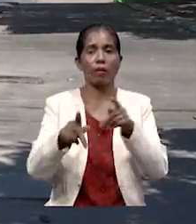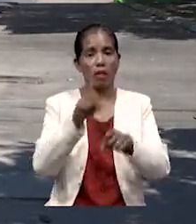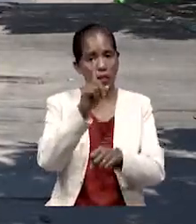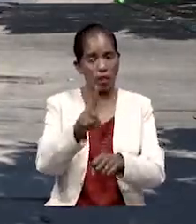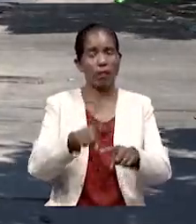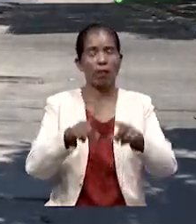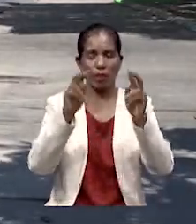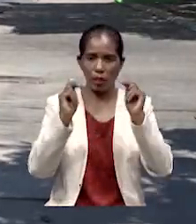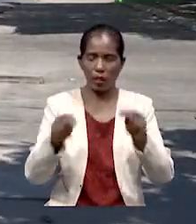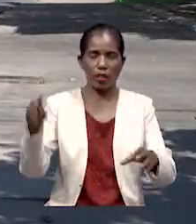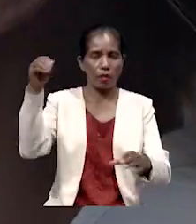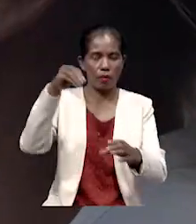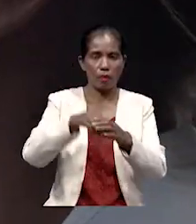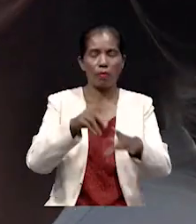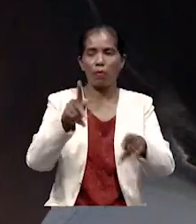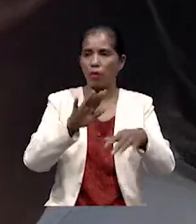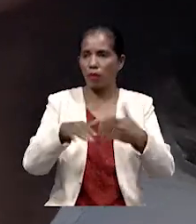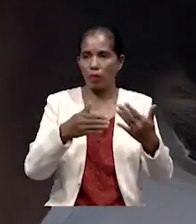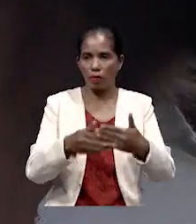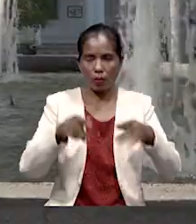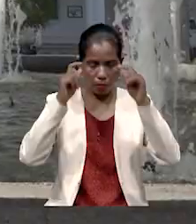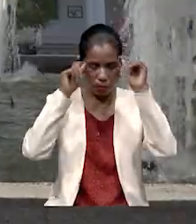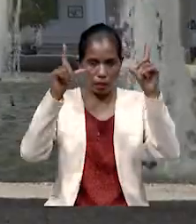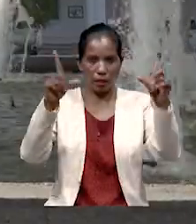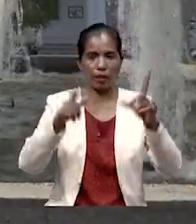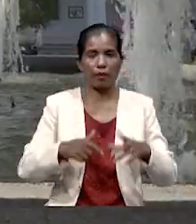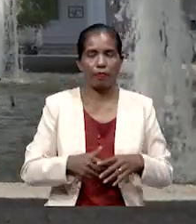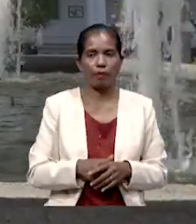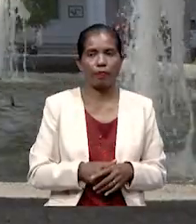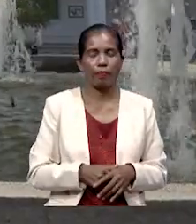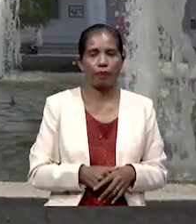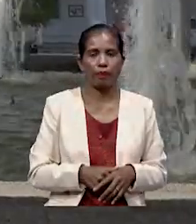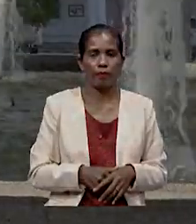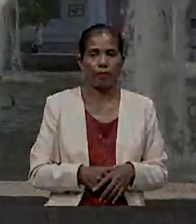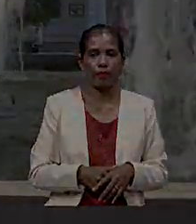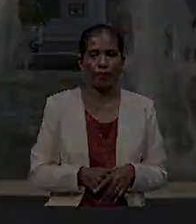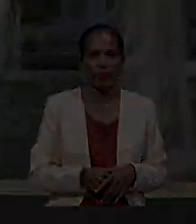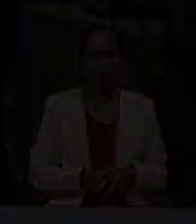Mas tem que envolver entidade Hutu no povo Timor-Leste. Clementino Maia, GMN.